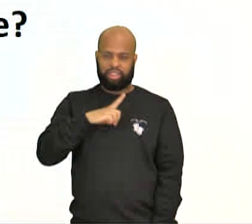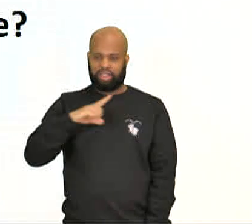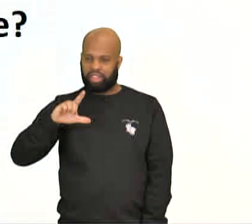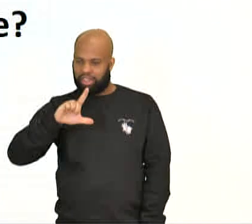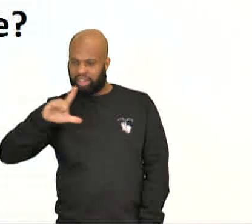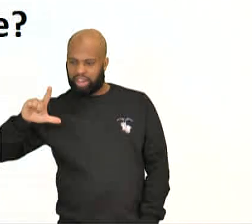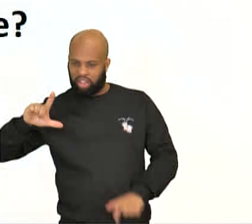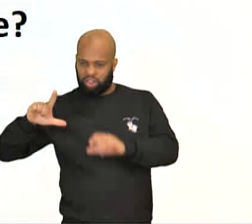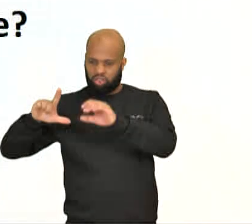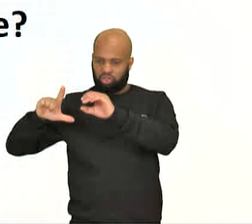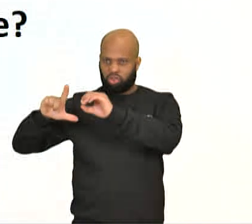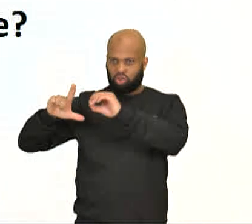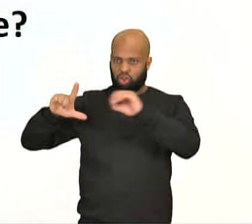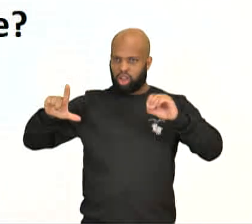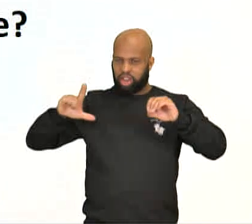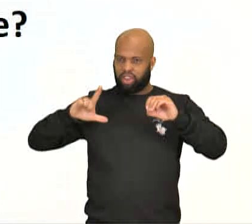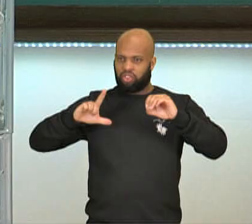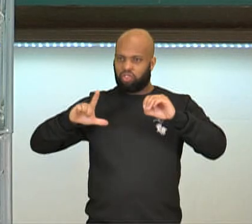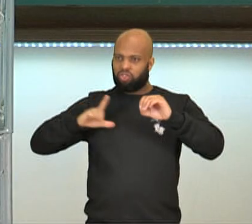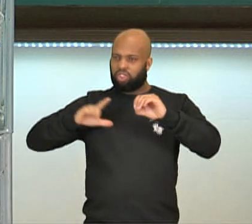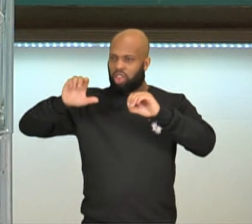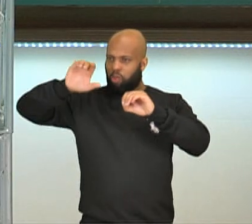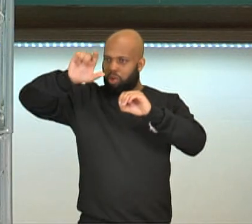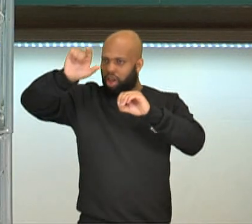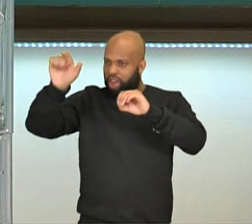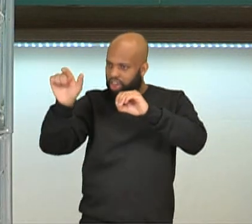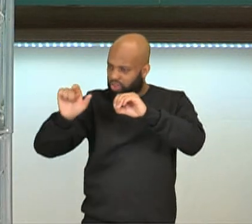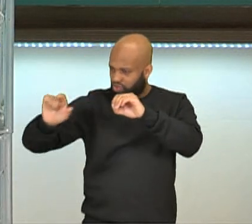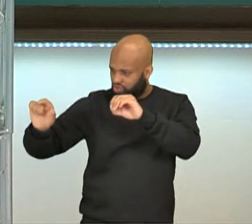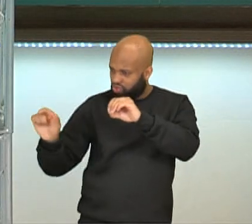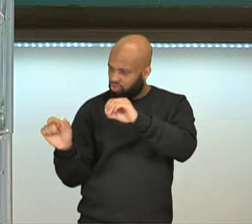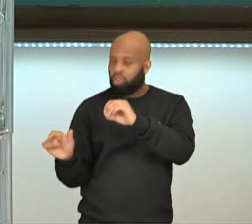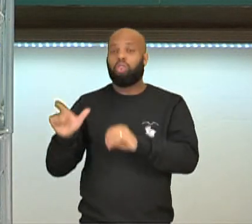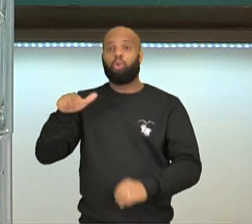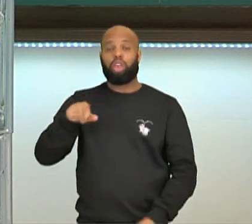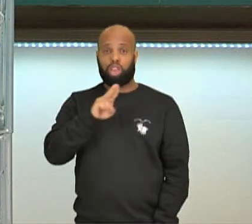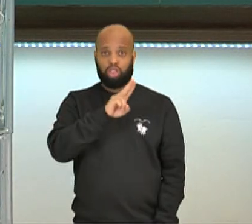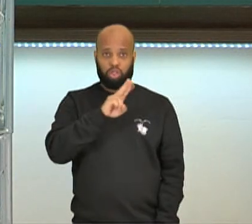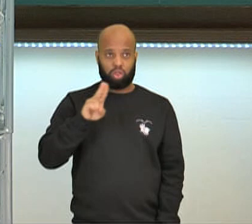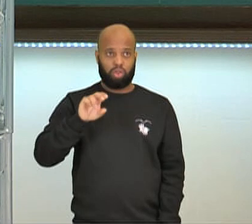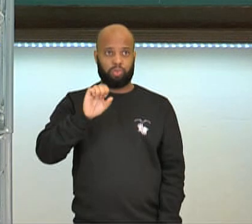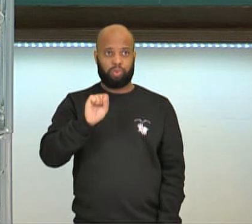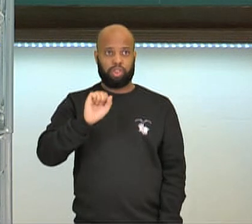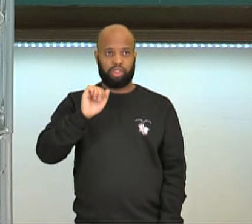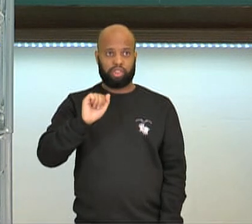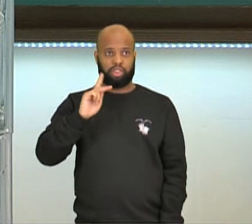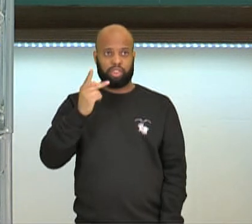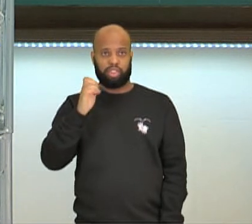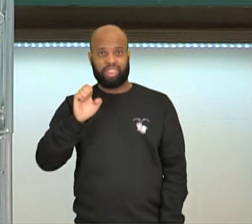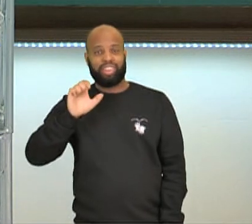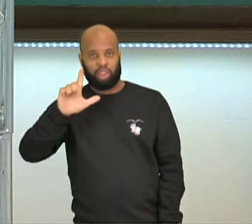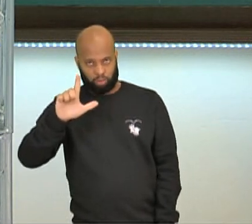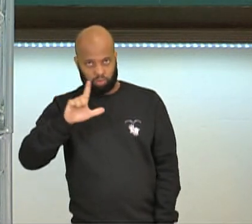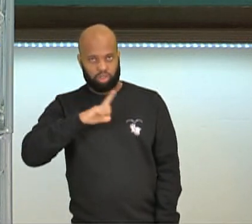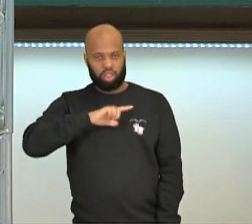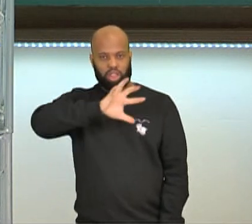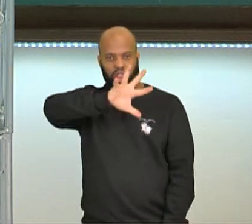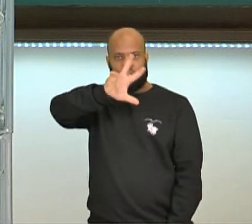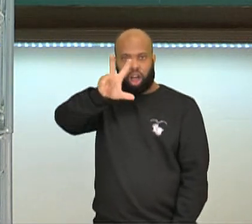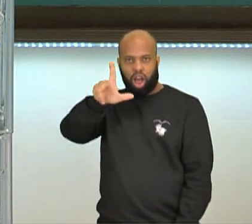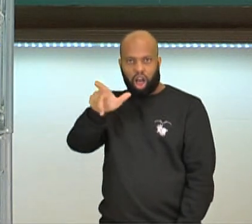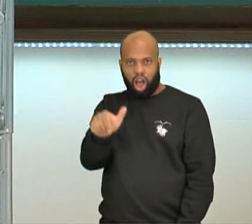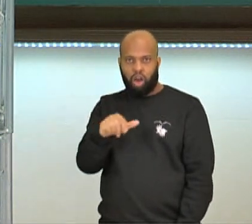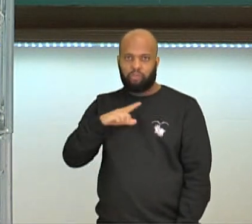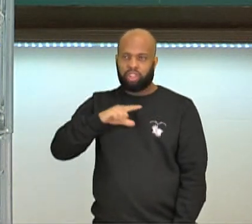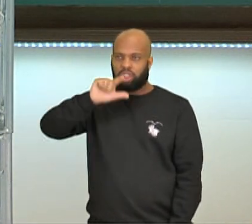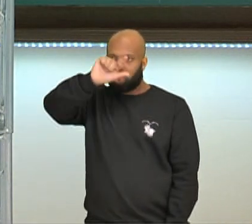oeste da África, essa região de Sahel, que vive na África, as pessoas são chamadas, quem vive nesse corredor que